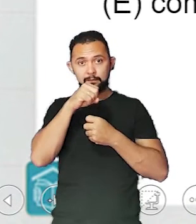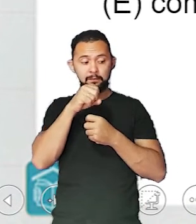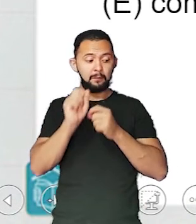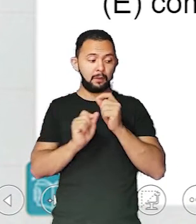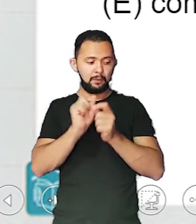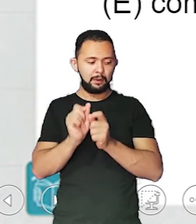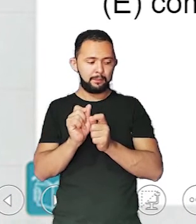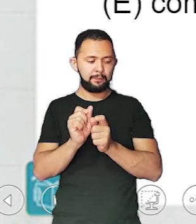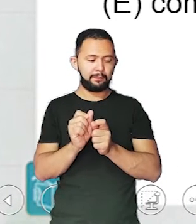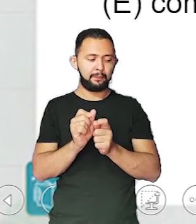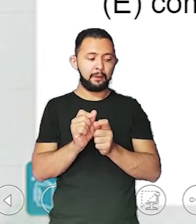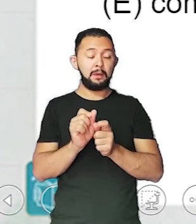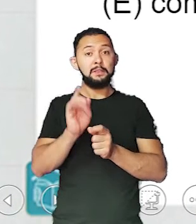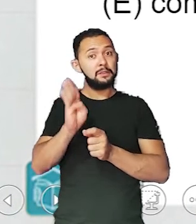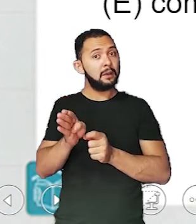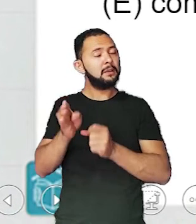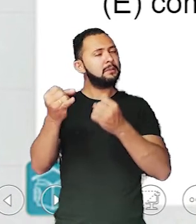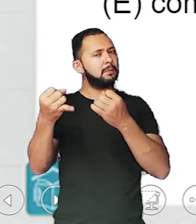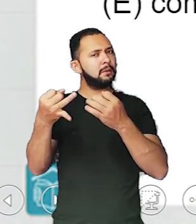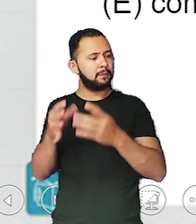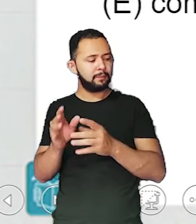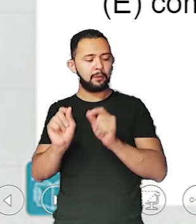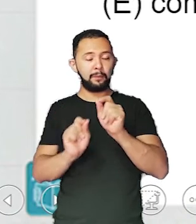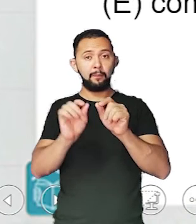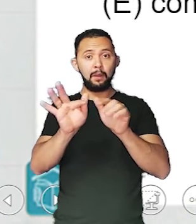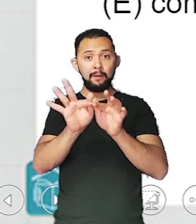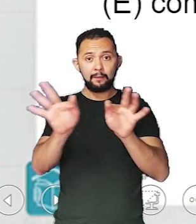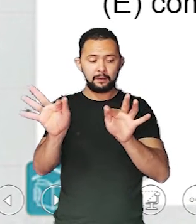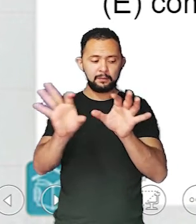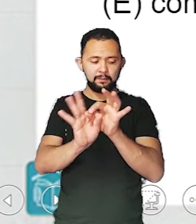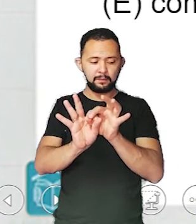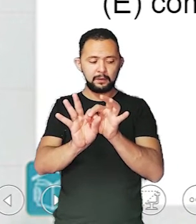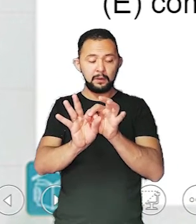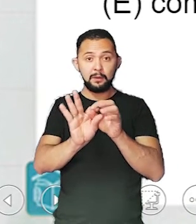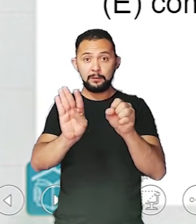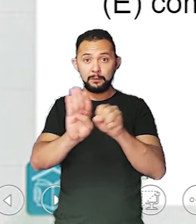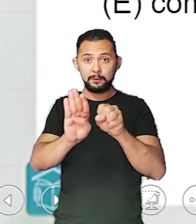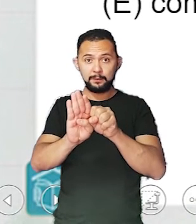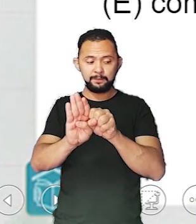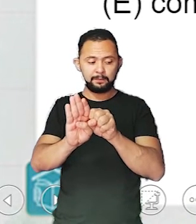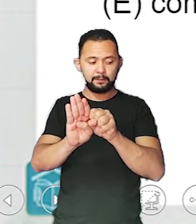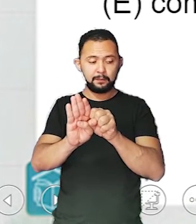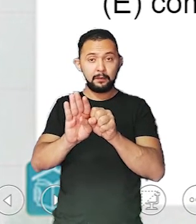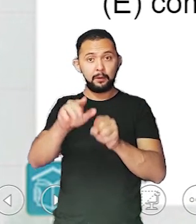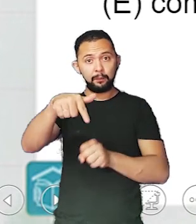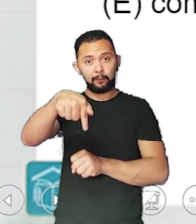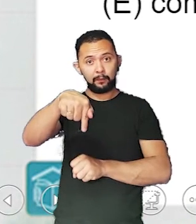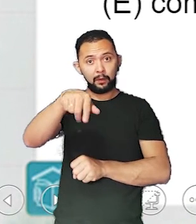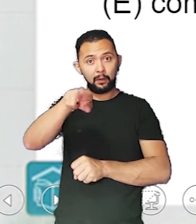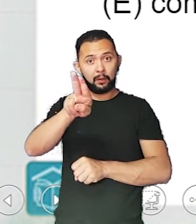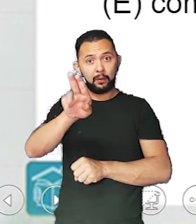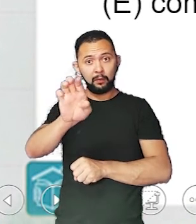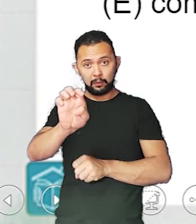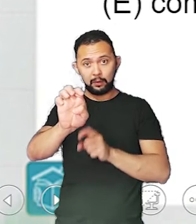andado para vocês. Ele já disse que é substantivo. Ou seja, esse que aqui é uma conjunção. Olha, eu estou pegando nas